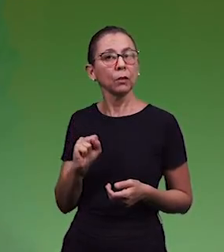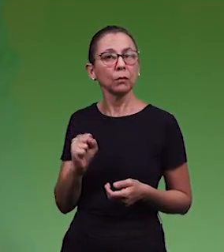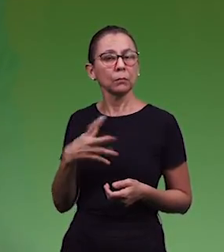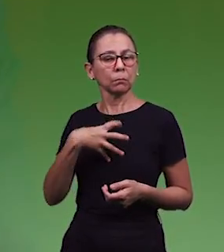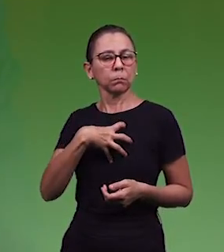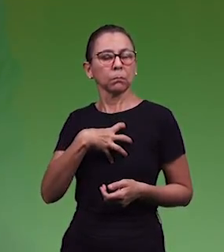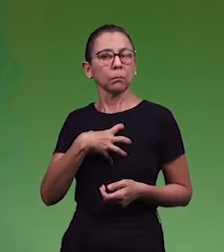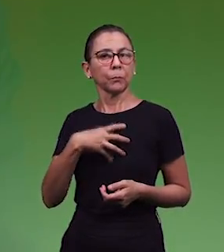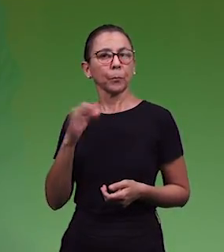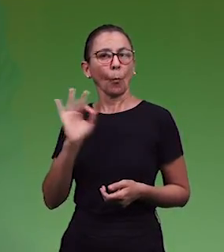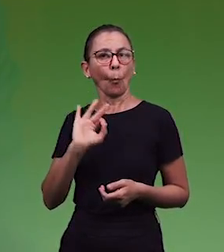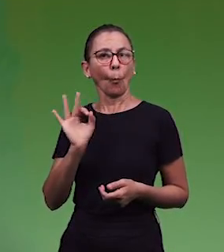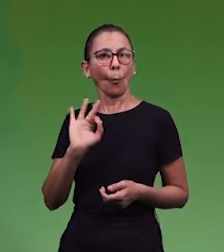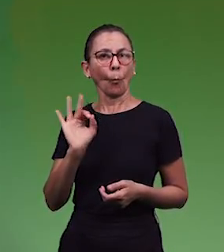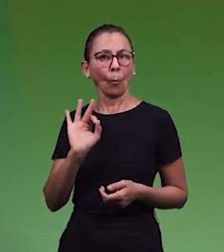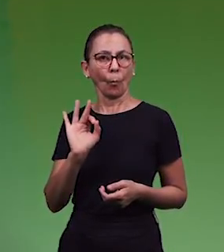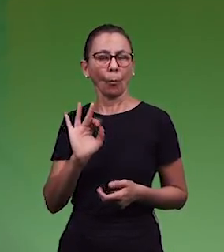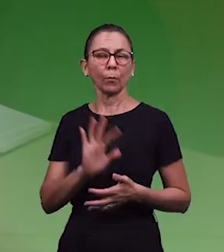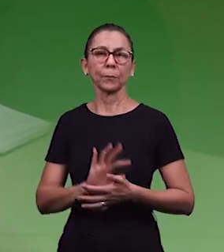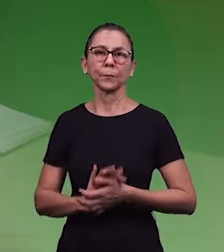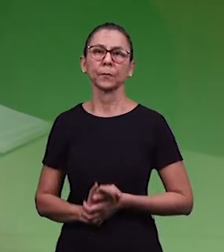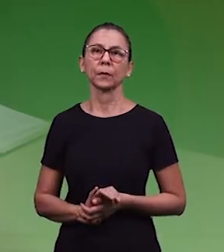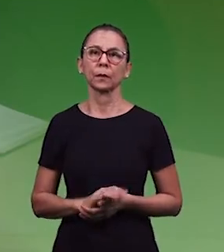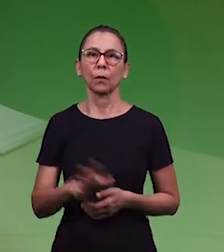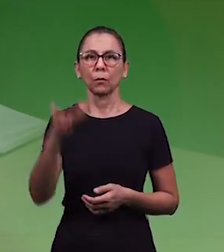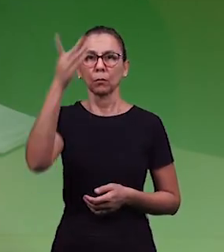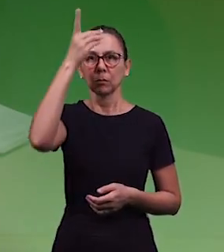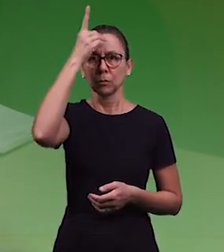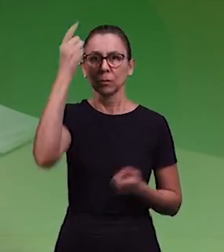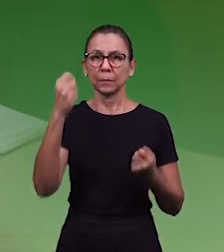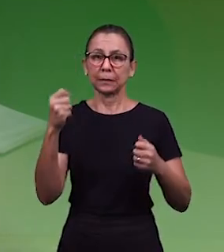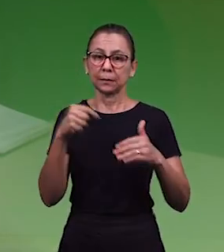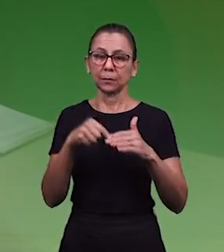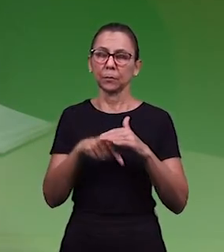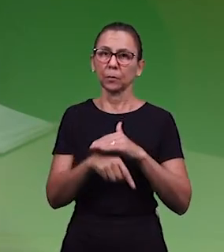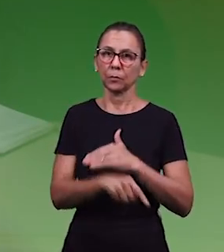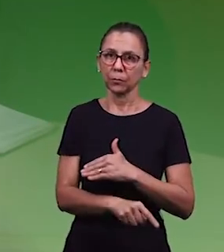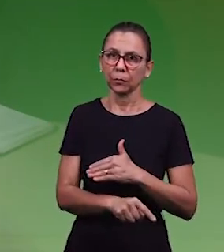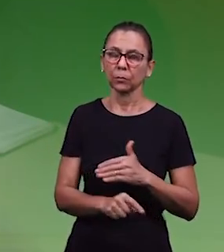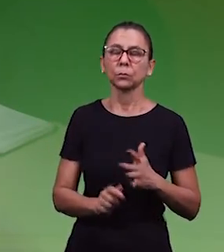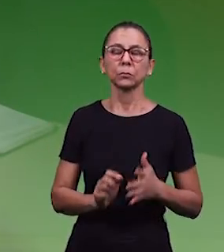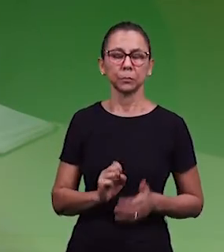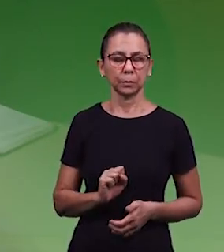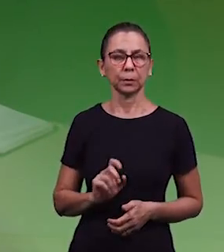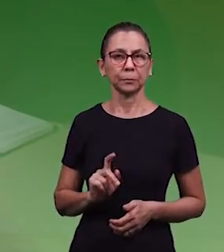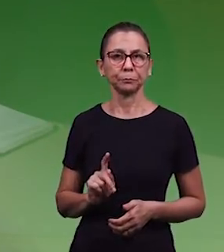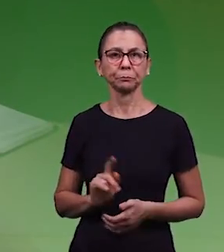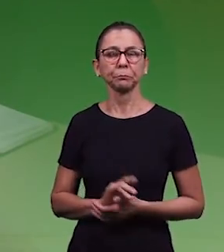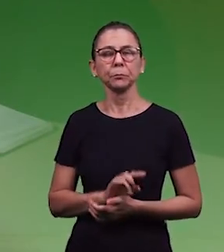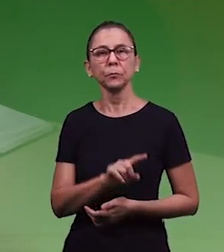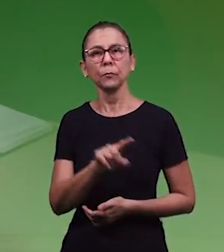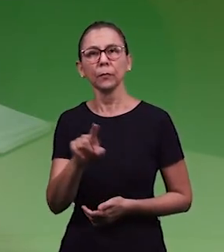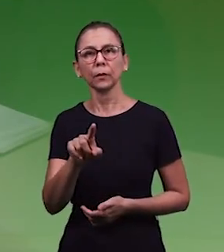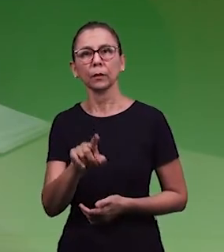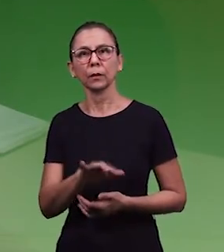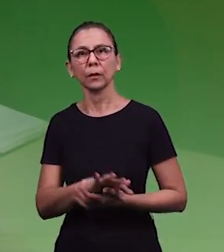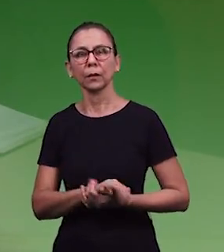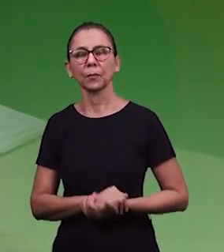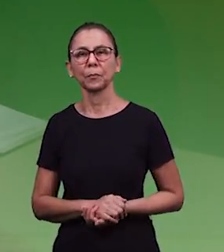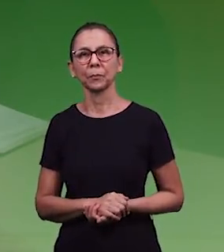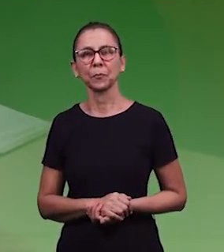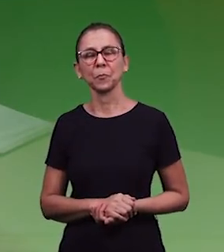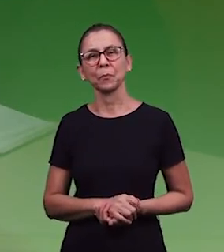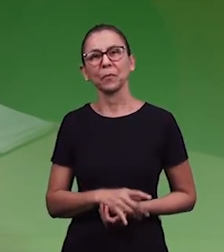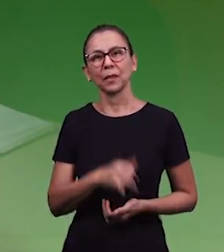com profundidade. E não estamos dizendo isso, né, como aquilo que se fala, né? Quando você toca na flor, a flor